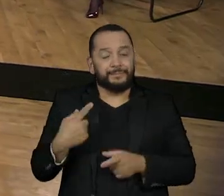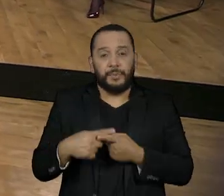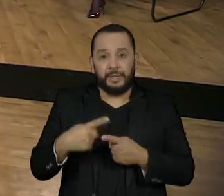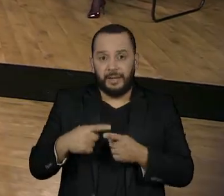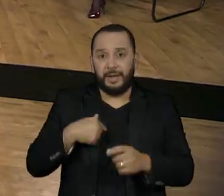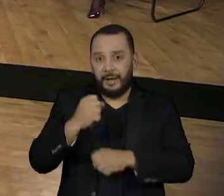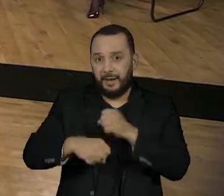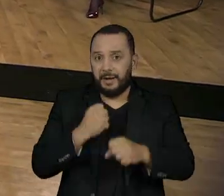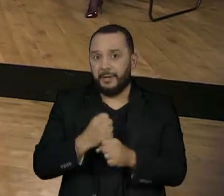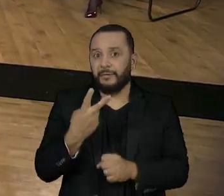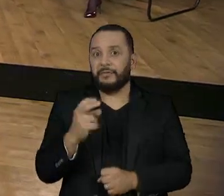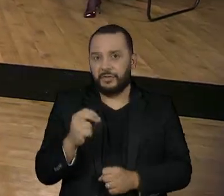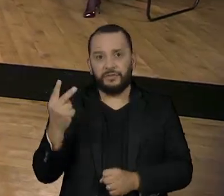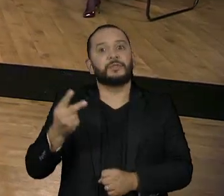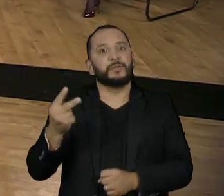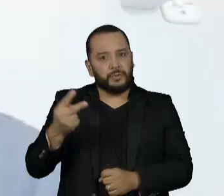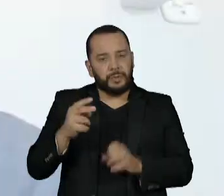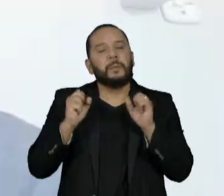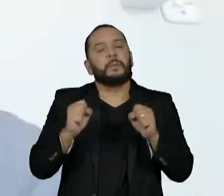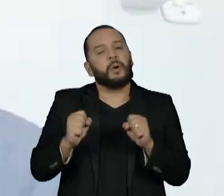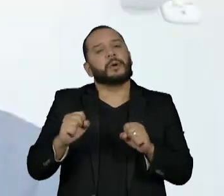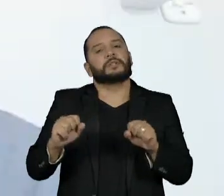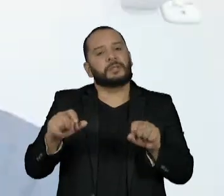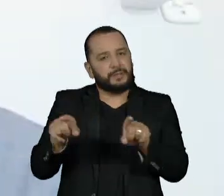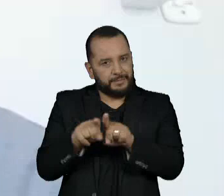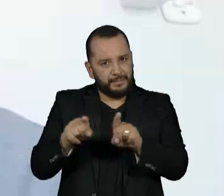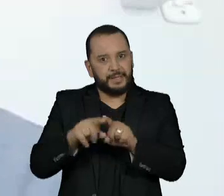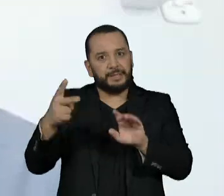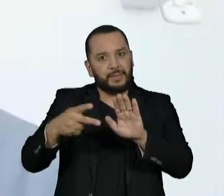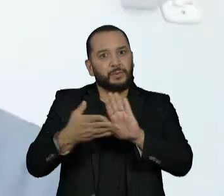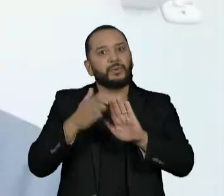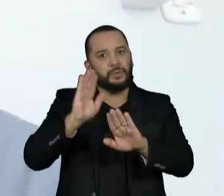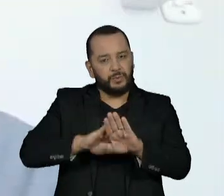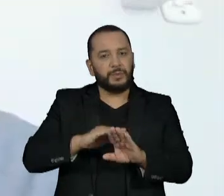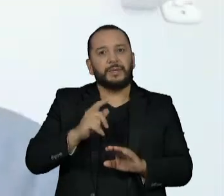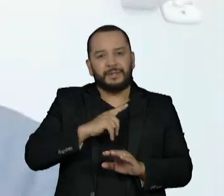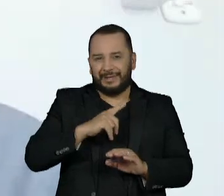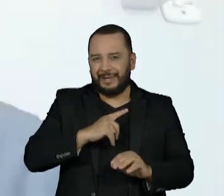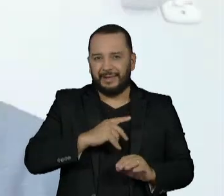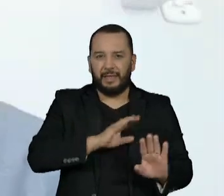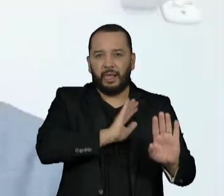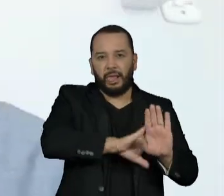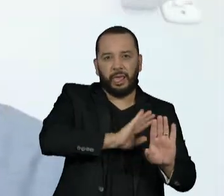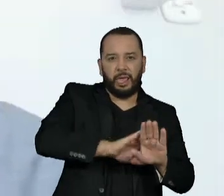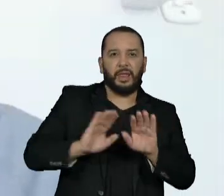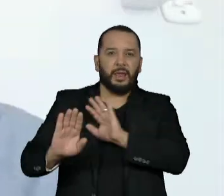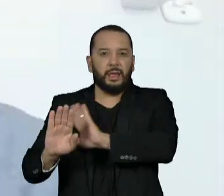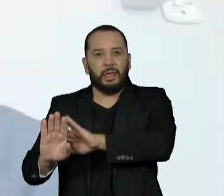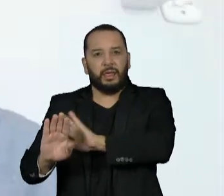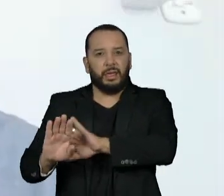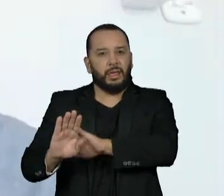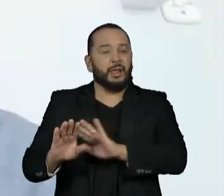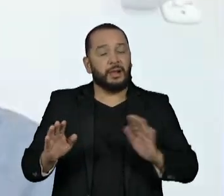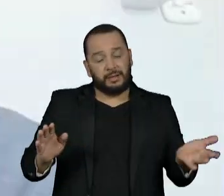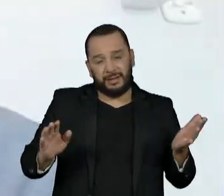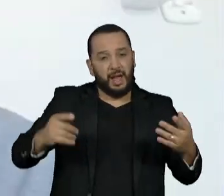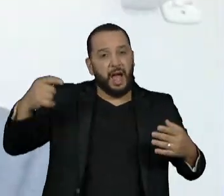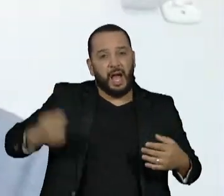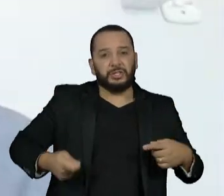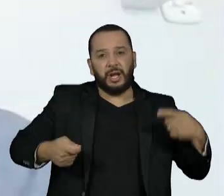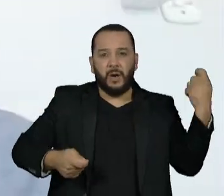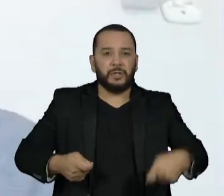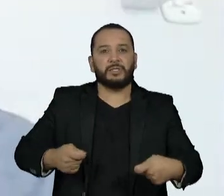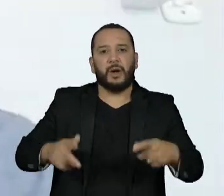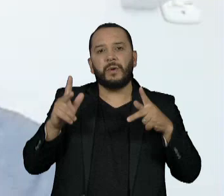2022 podemos ter de novo um segundo turno e aí, de novo, aquela ideologização bem radical que a gente viu em 2018